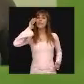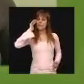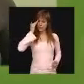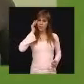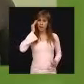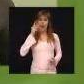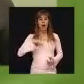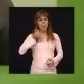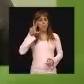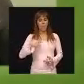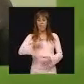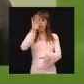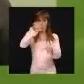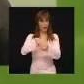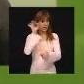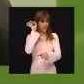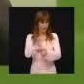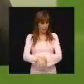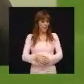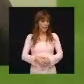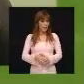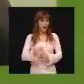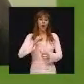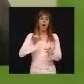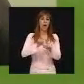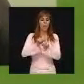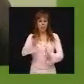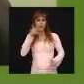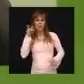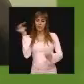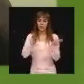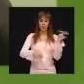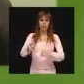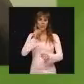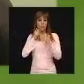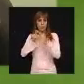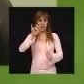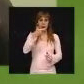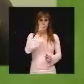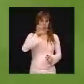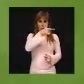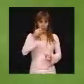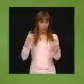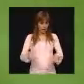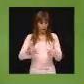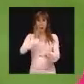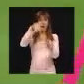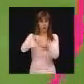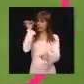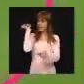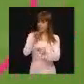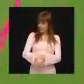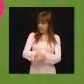fevereiro, Portugal vai votar sim contra a barbárie do aborto clandestino. Votar